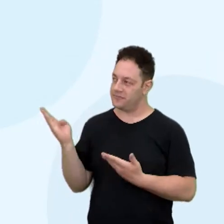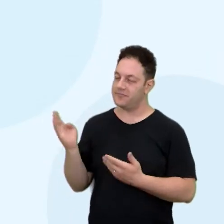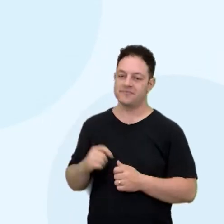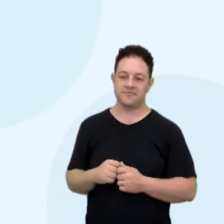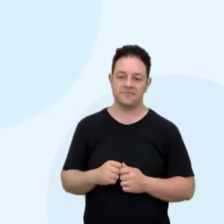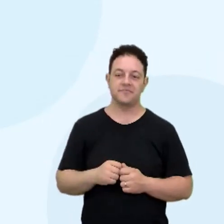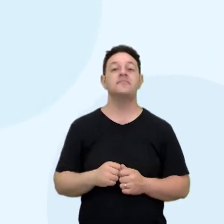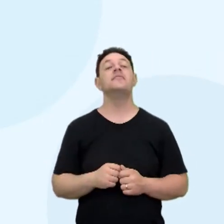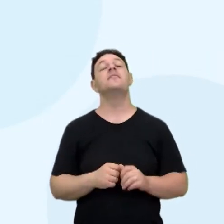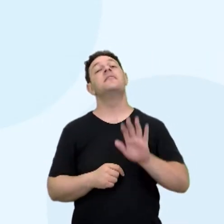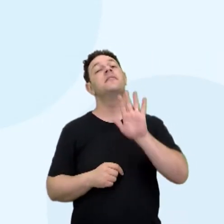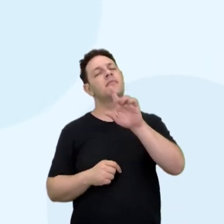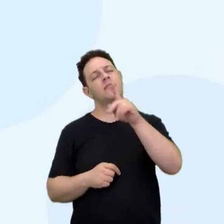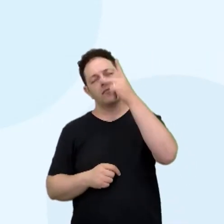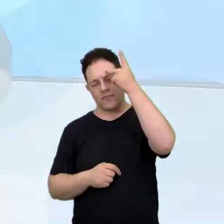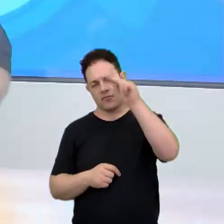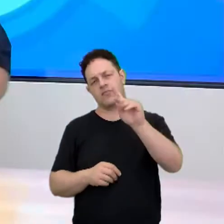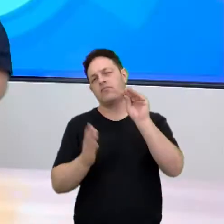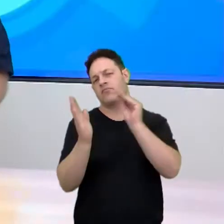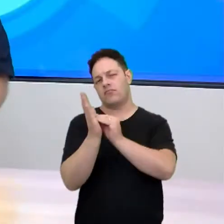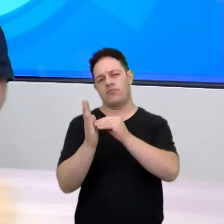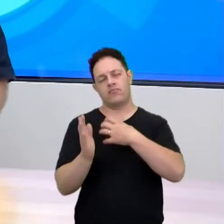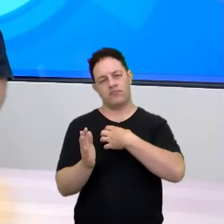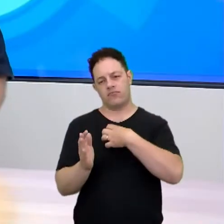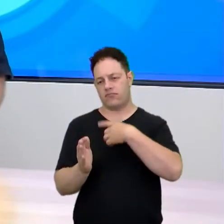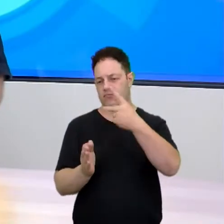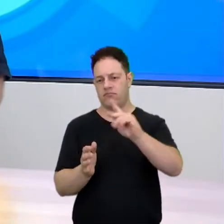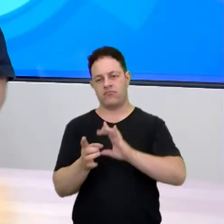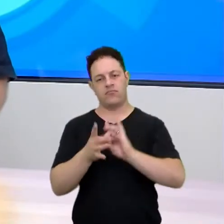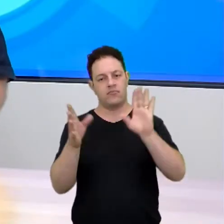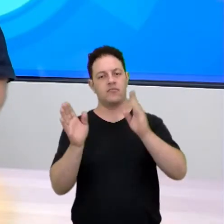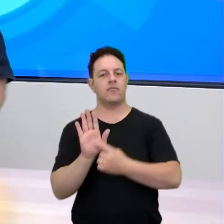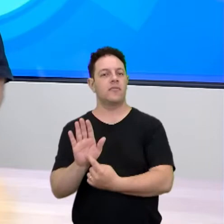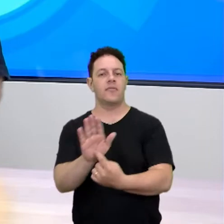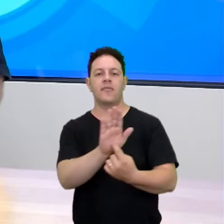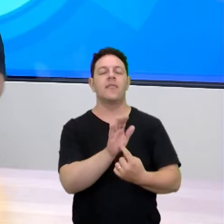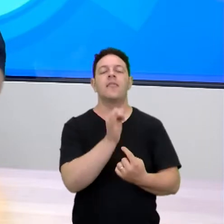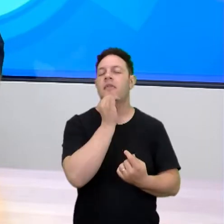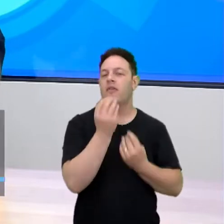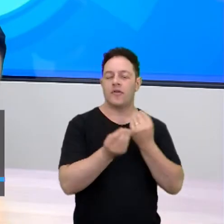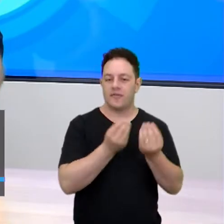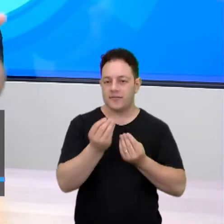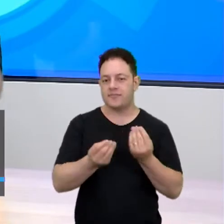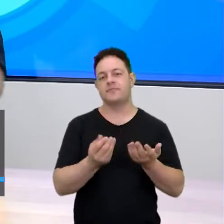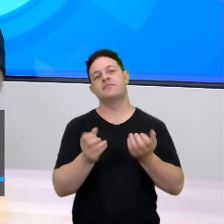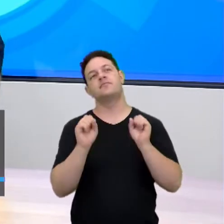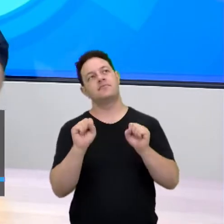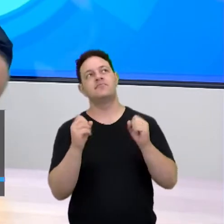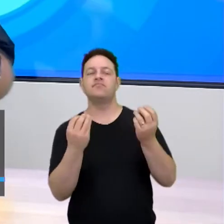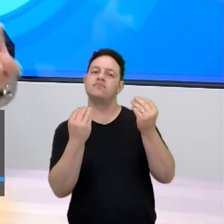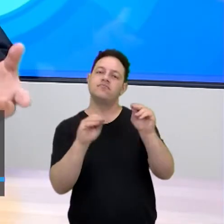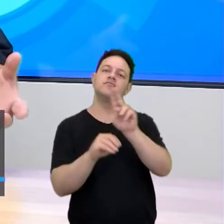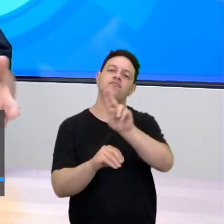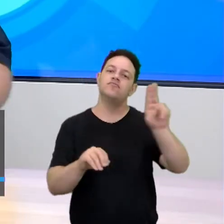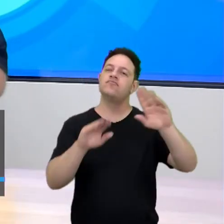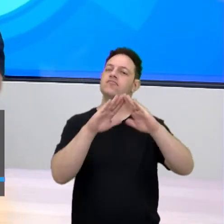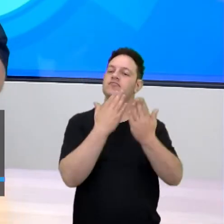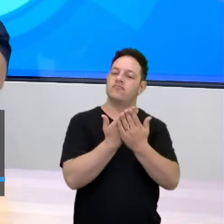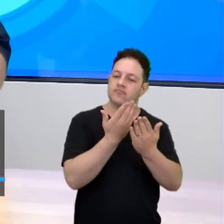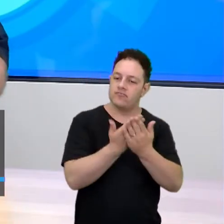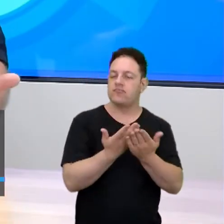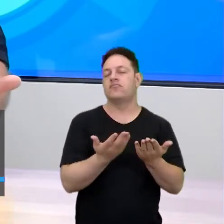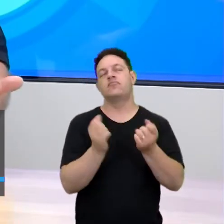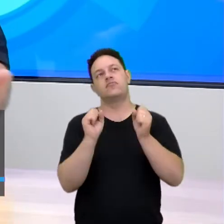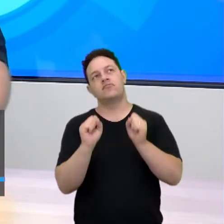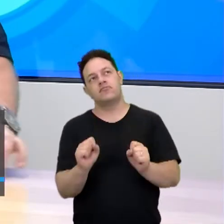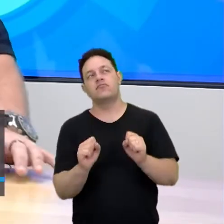vocês especificam da maneira que vocês quiserem, na hora de apresentar o seminário, colocando aí, logicamente, o nome da escola,